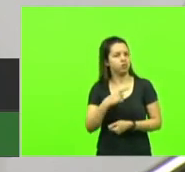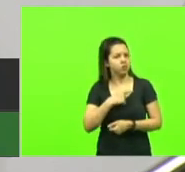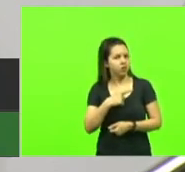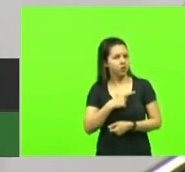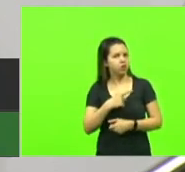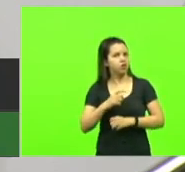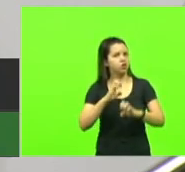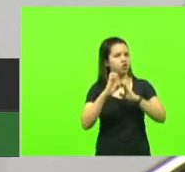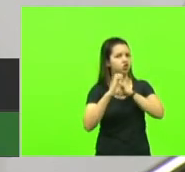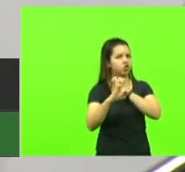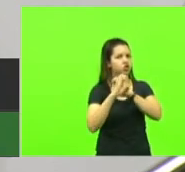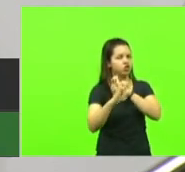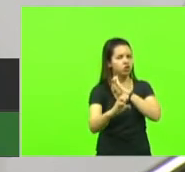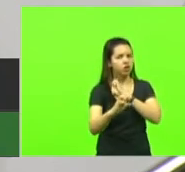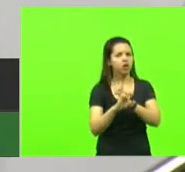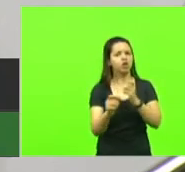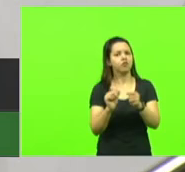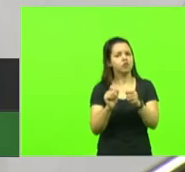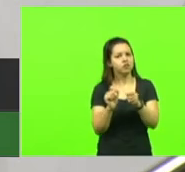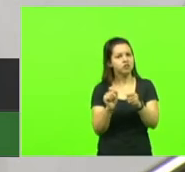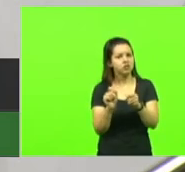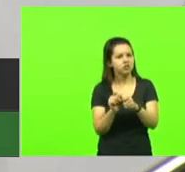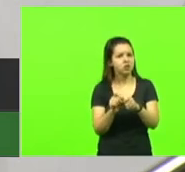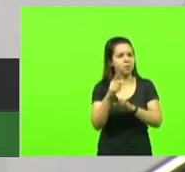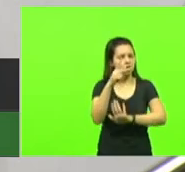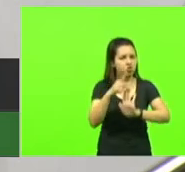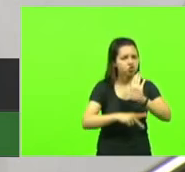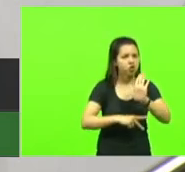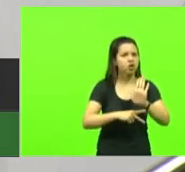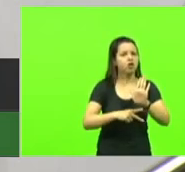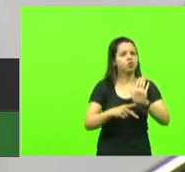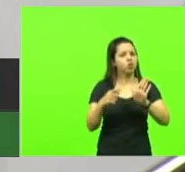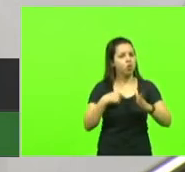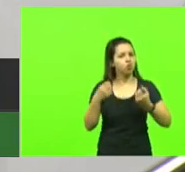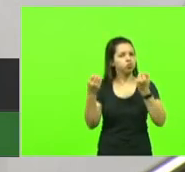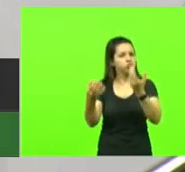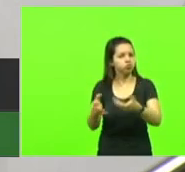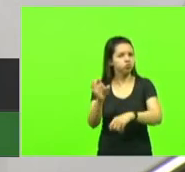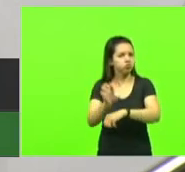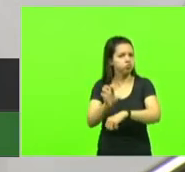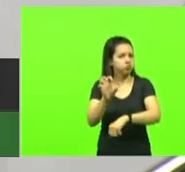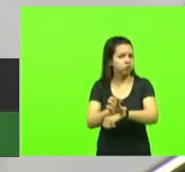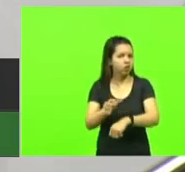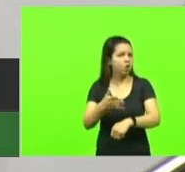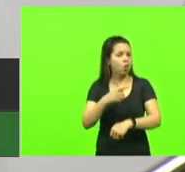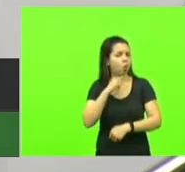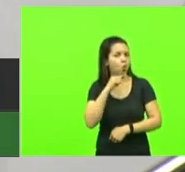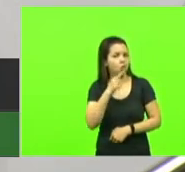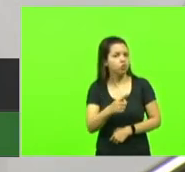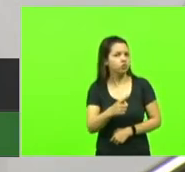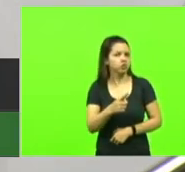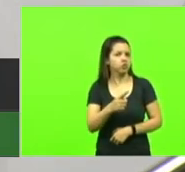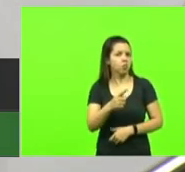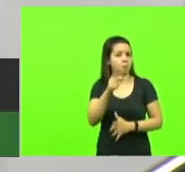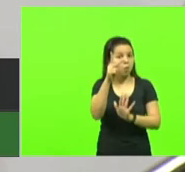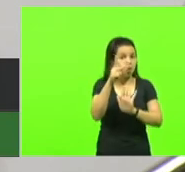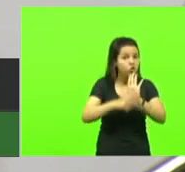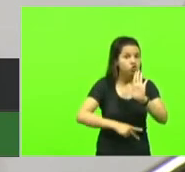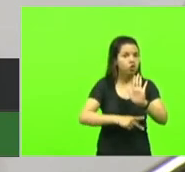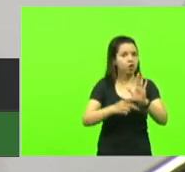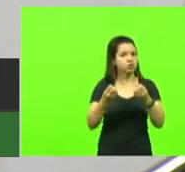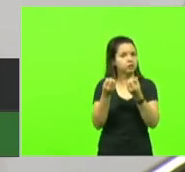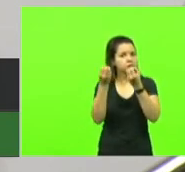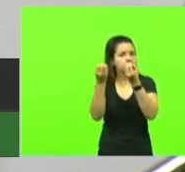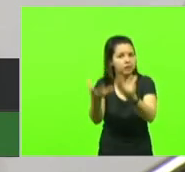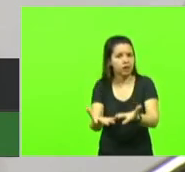projeto. Eu tenho engenheiro para fazer projeto, eu estou doando para o Estado, eu não consegui ainda entregar um projeto para a